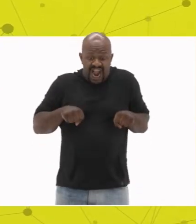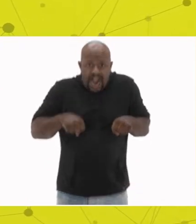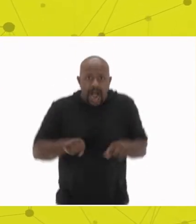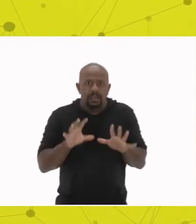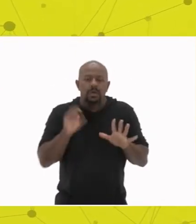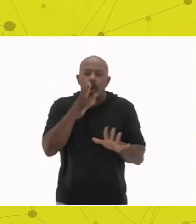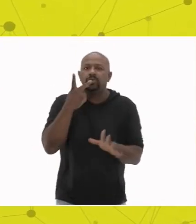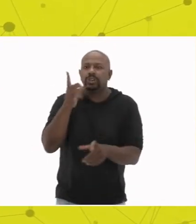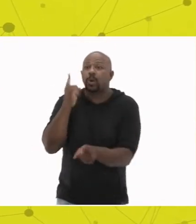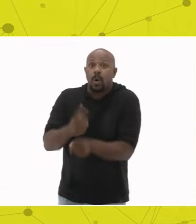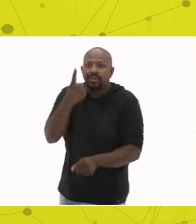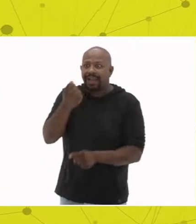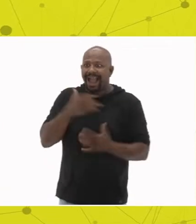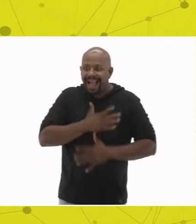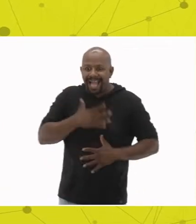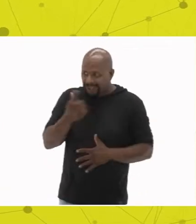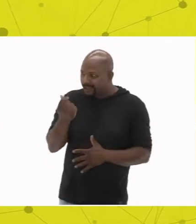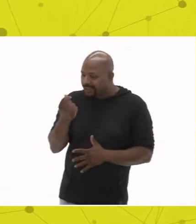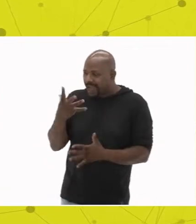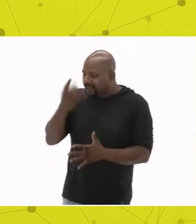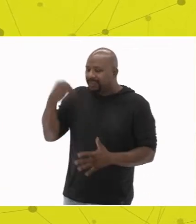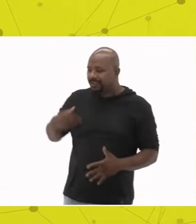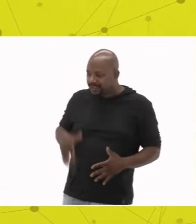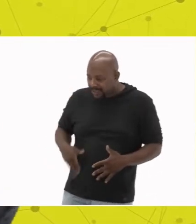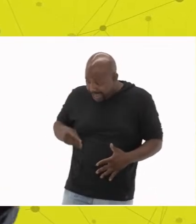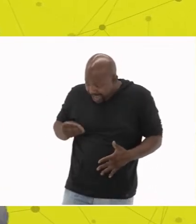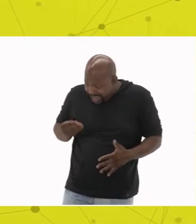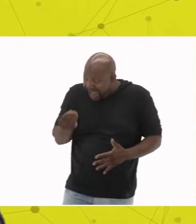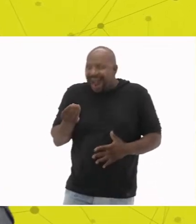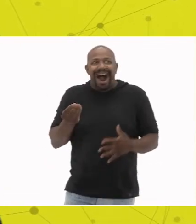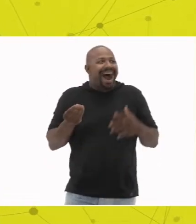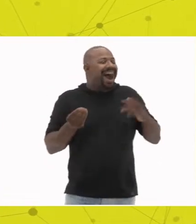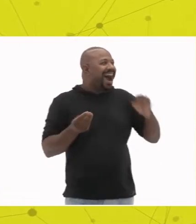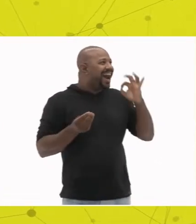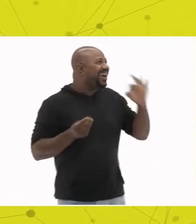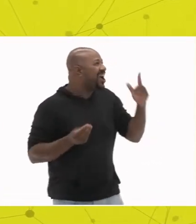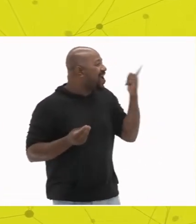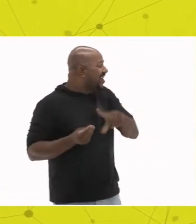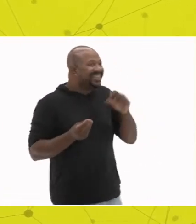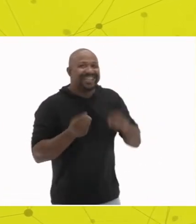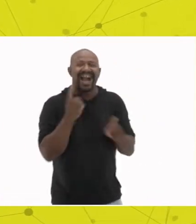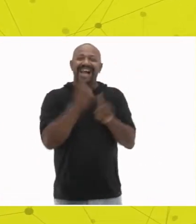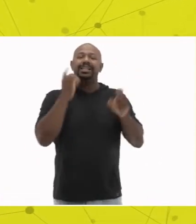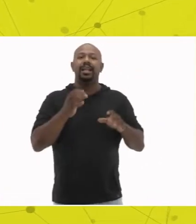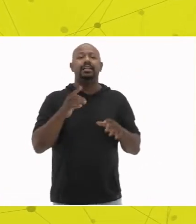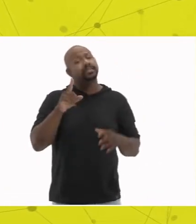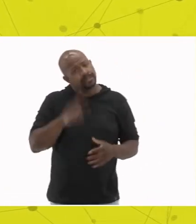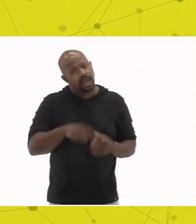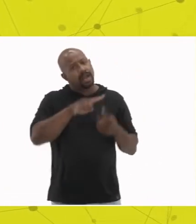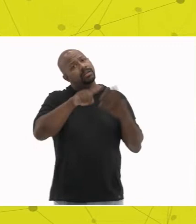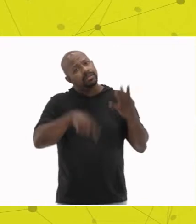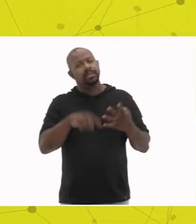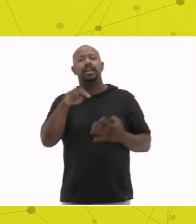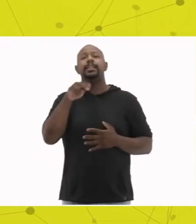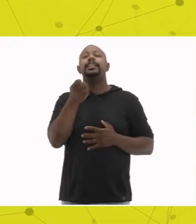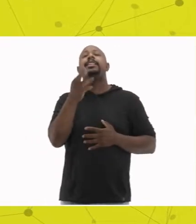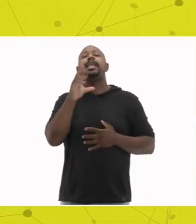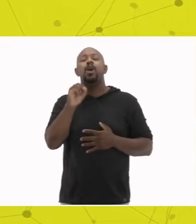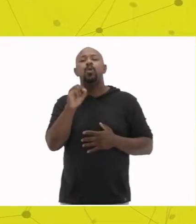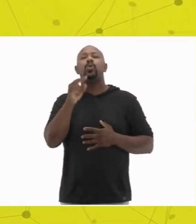satisfação de encontrar uma nota de dinheiro esquecida no bolso de uma calça antes da gente colocar ela na máquina de lavar, são resultados